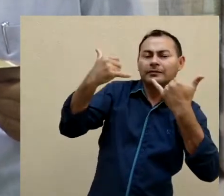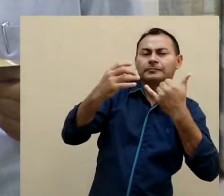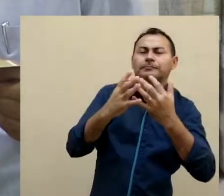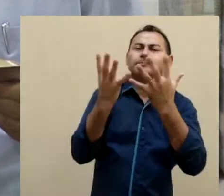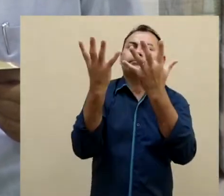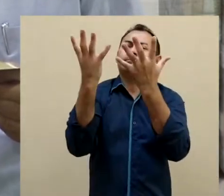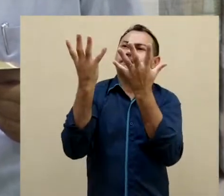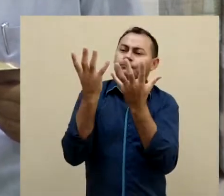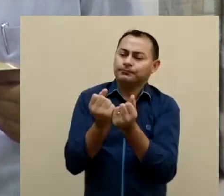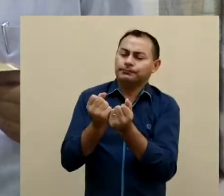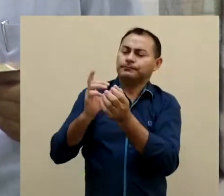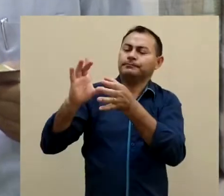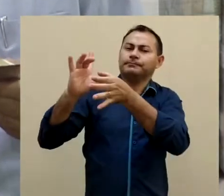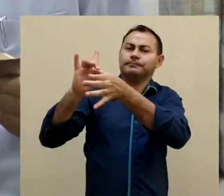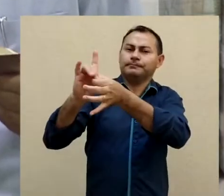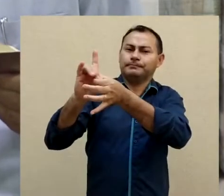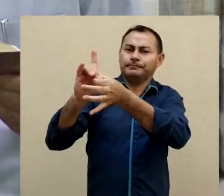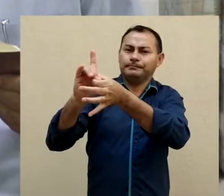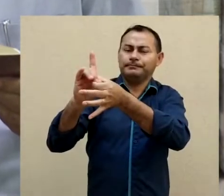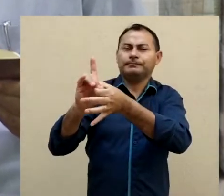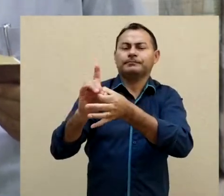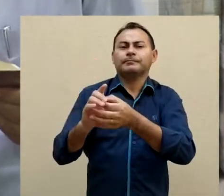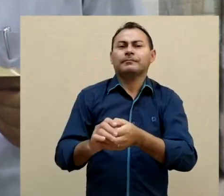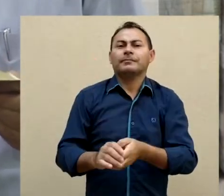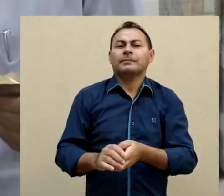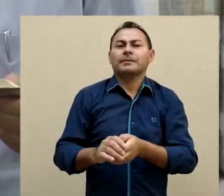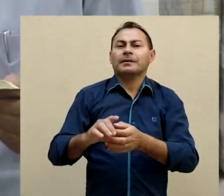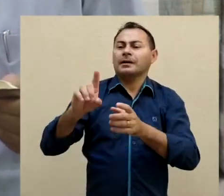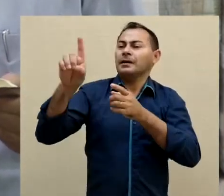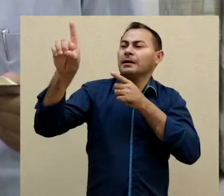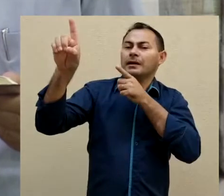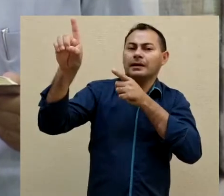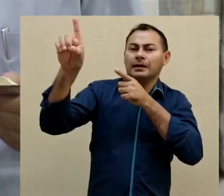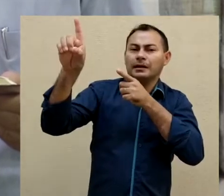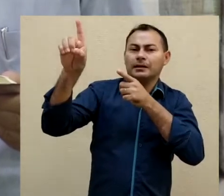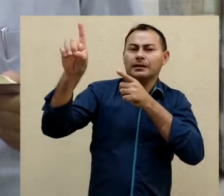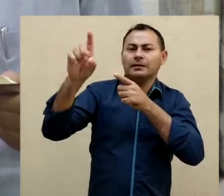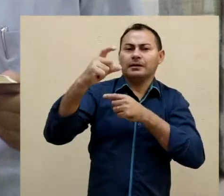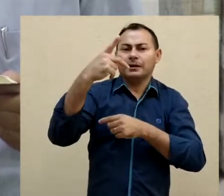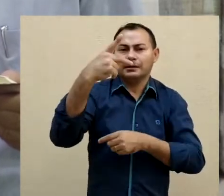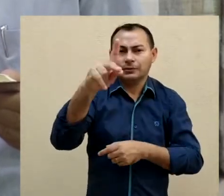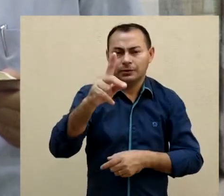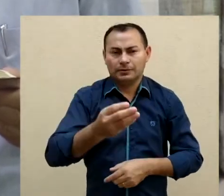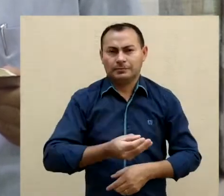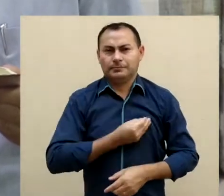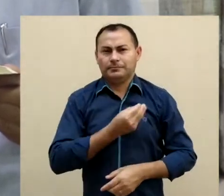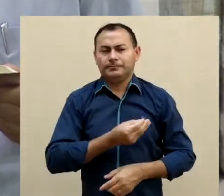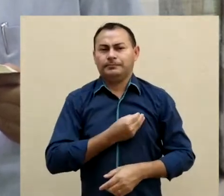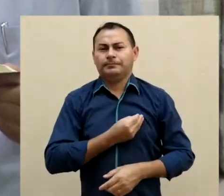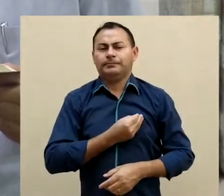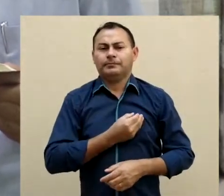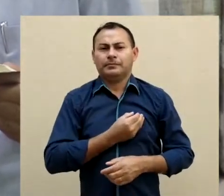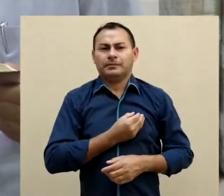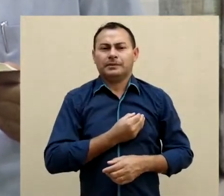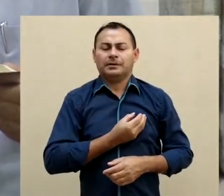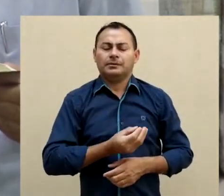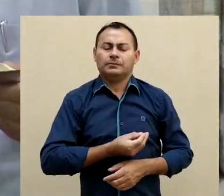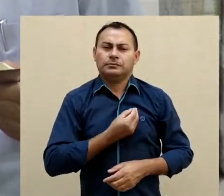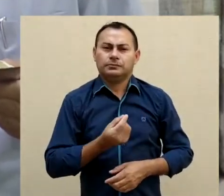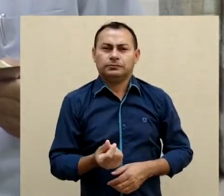e apegando-te a Ele, pois Ele é a tua vida e